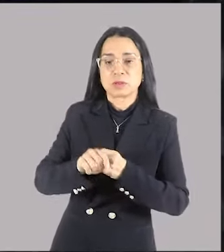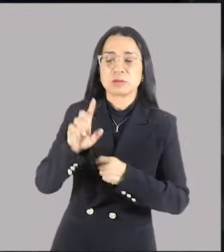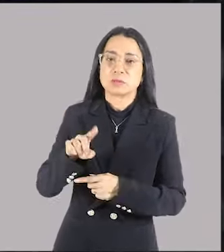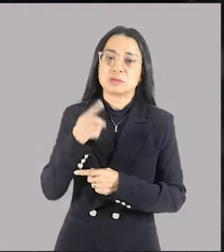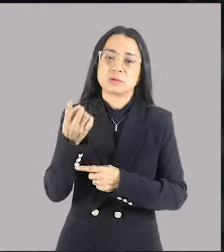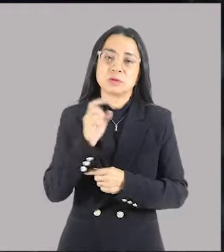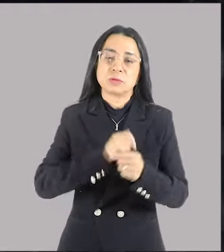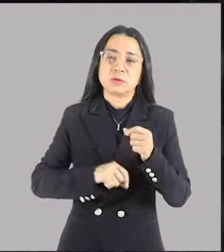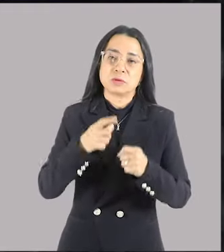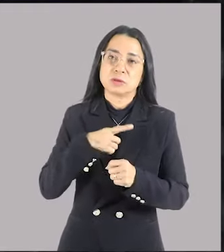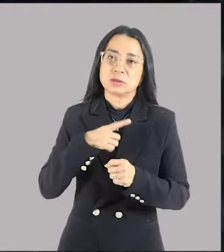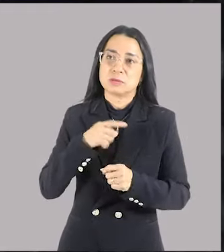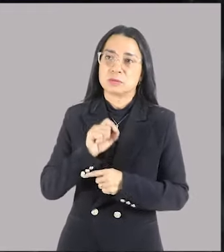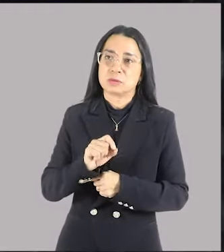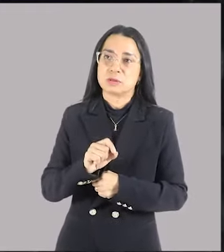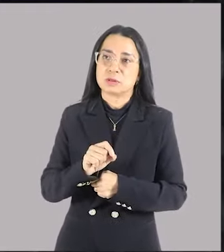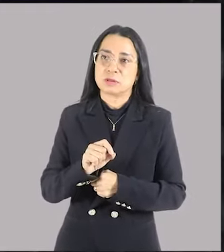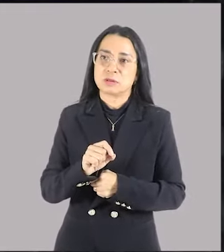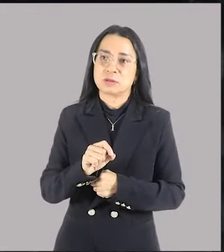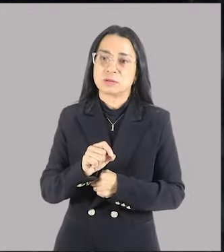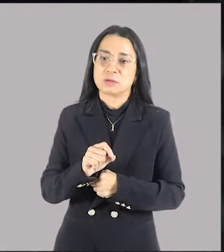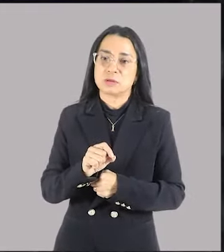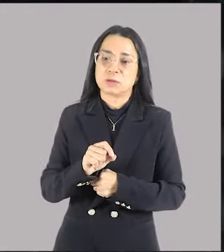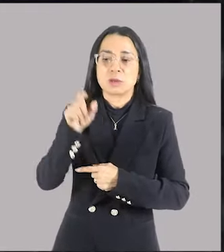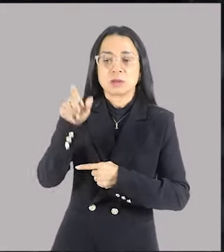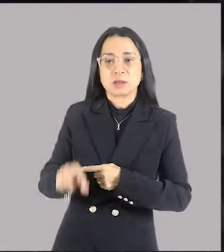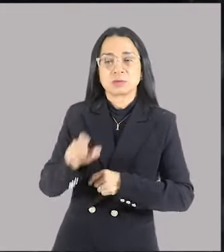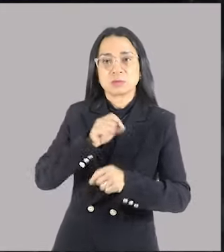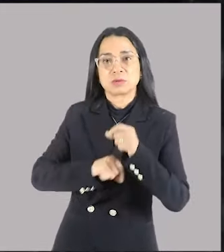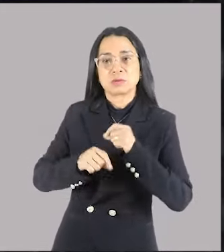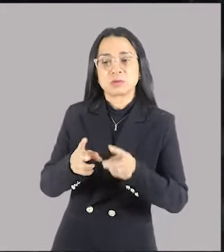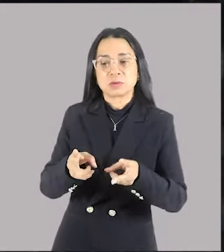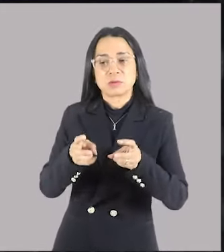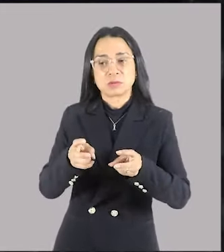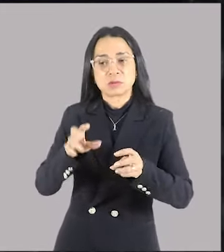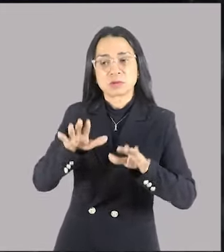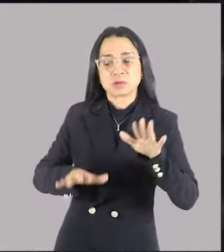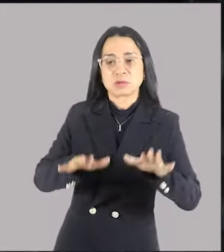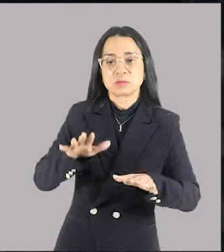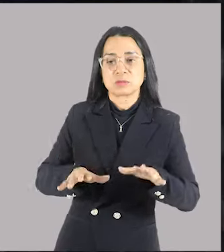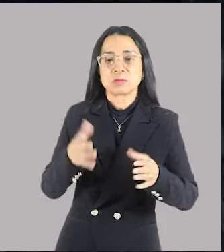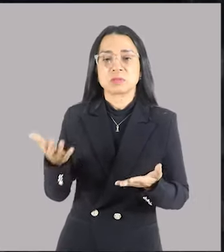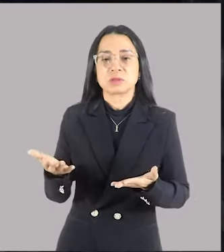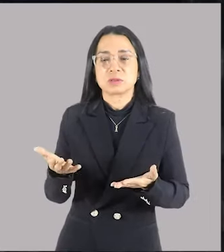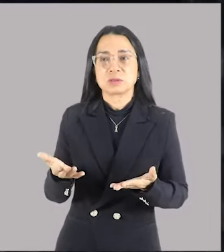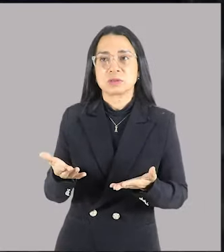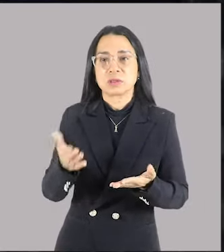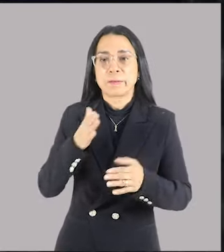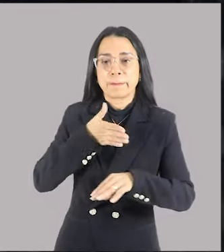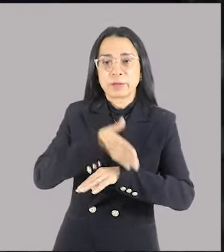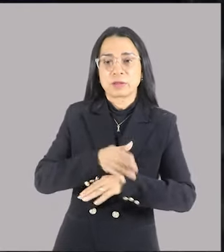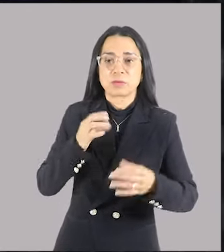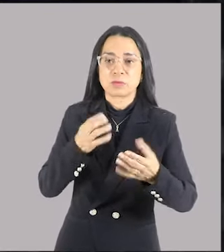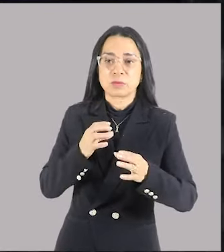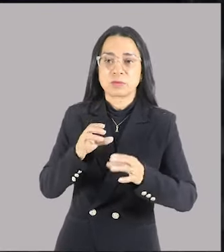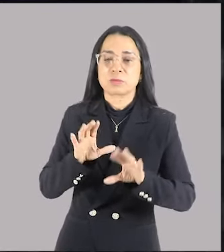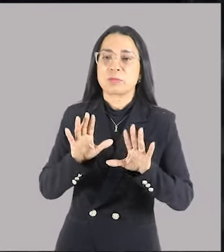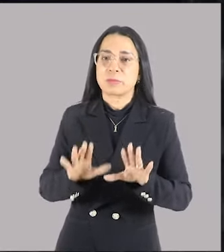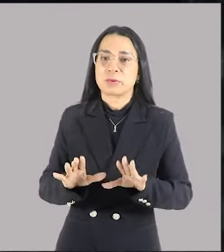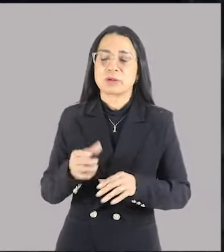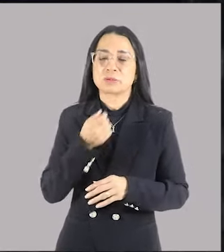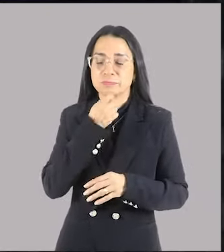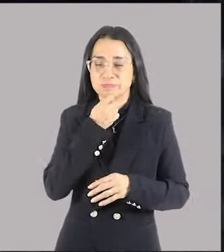posteriormente nós teremos ali os servidores que ainda não adquiriram estabilidade ou seja passaram por concurso público mas